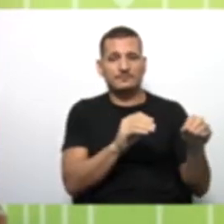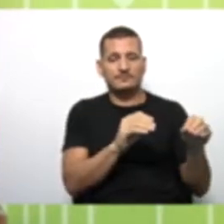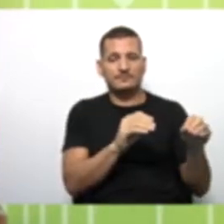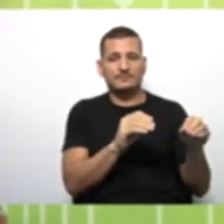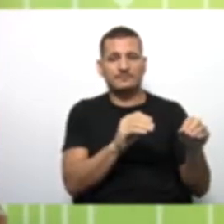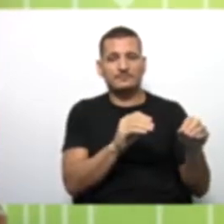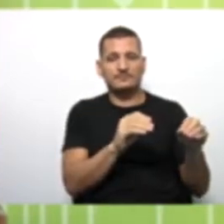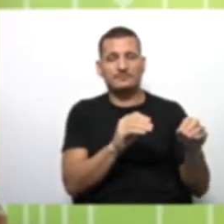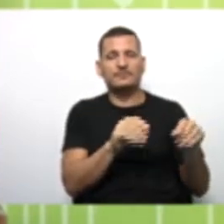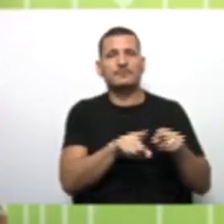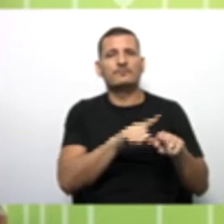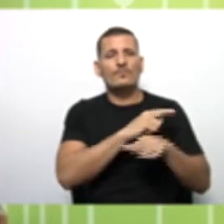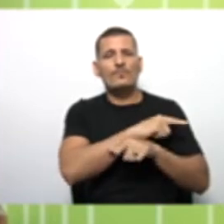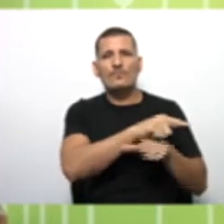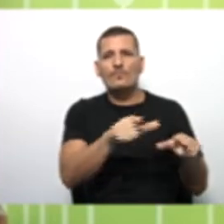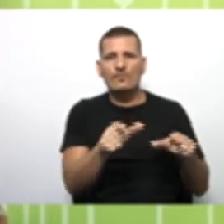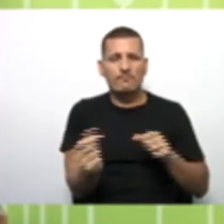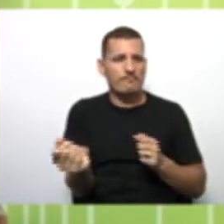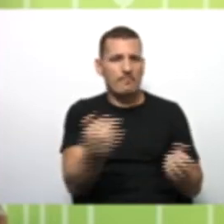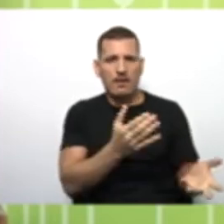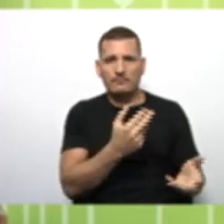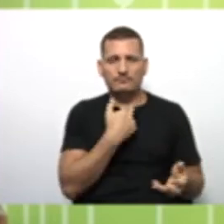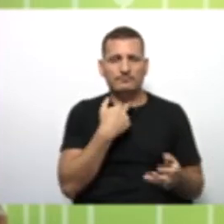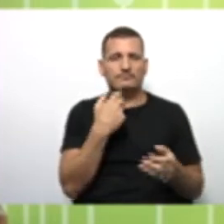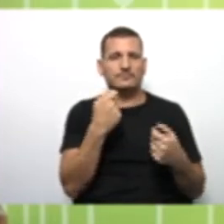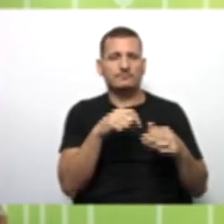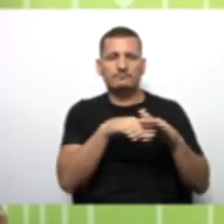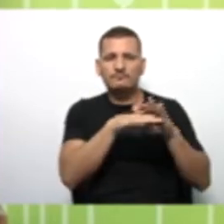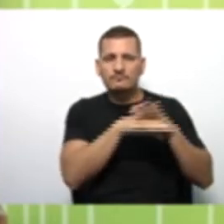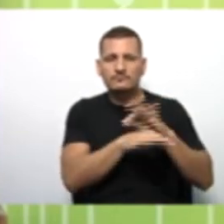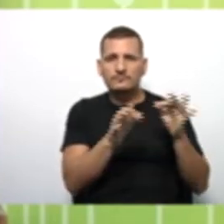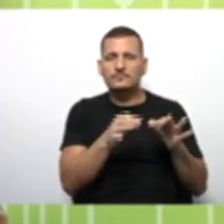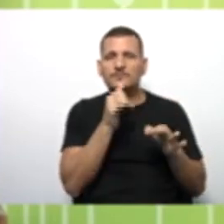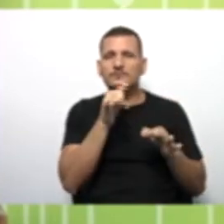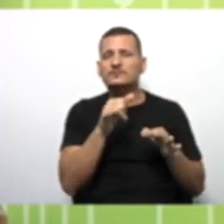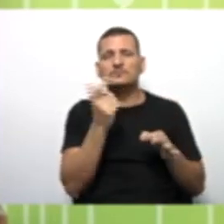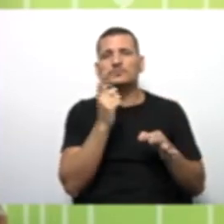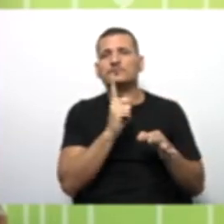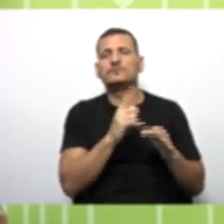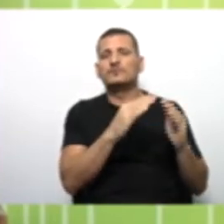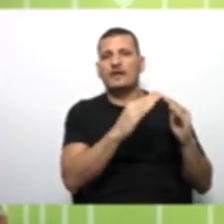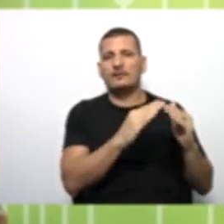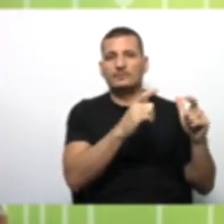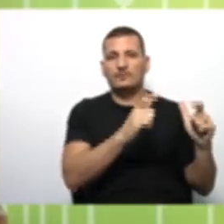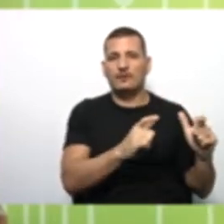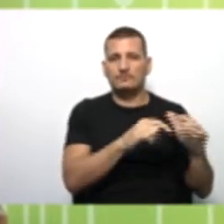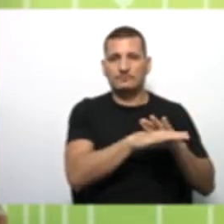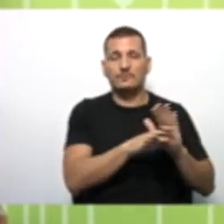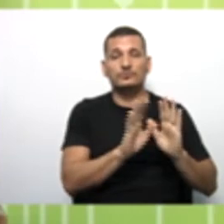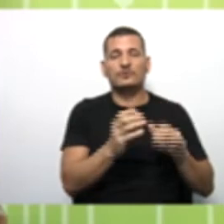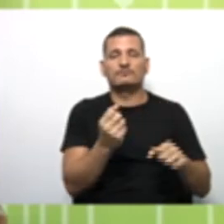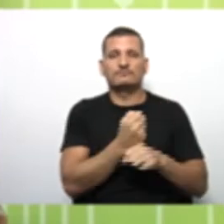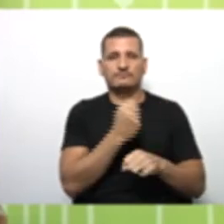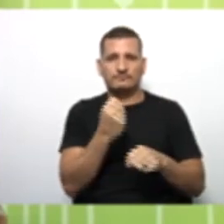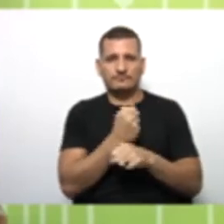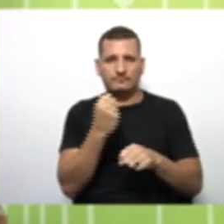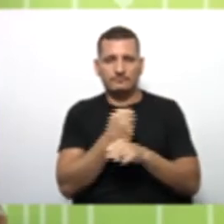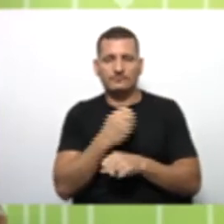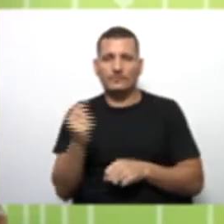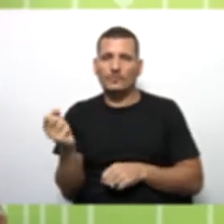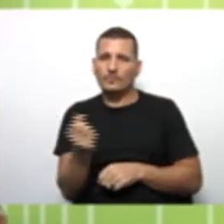imóvel compatível com aquilo que você precisa, pode ser difícil, pode ser até que você não encontre. Então, tudo isso são riscos que você corre dentro do